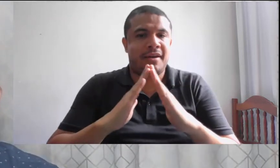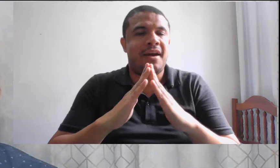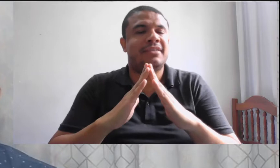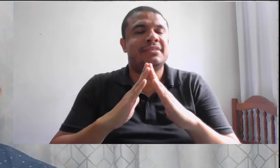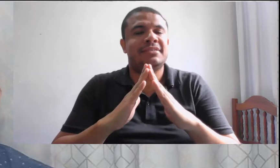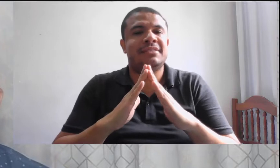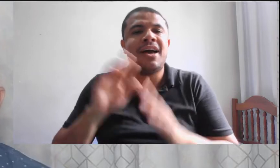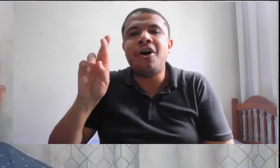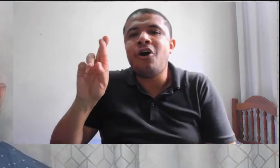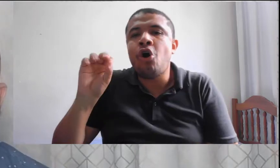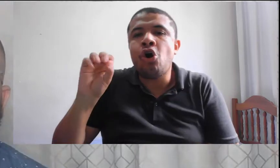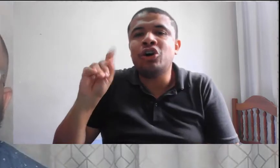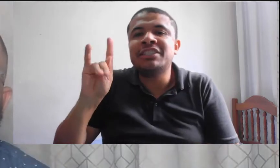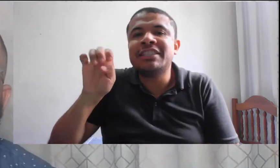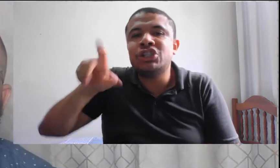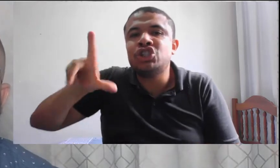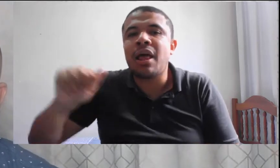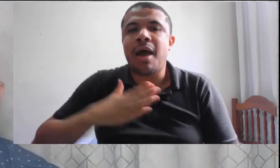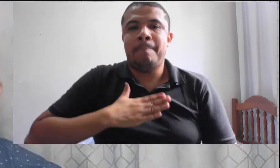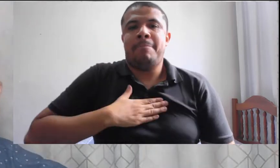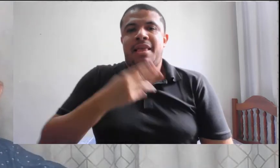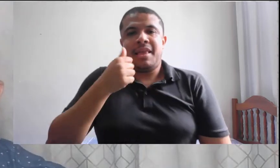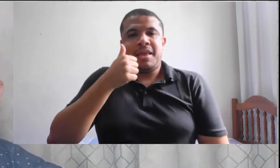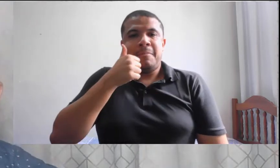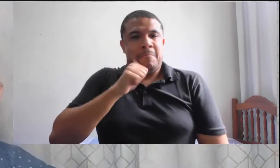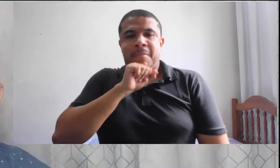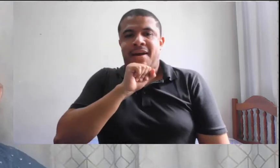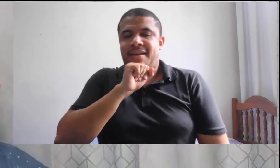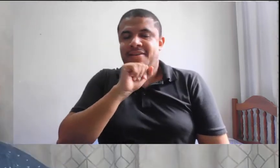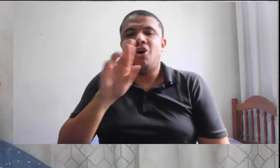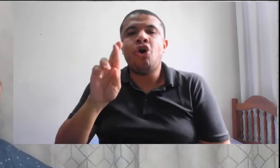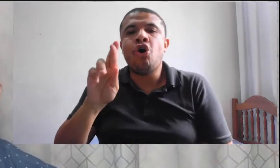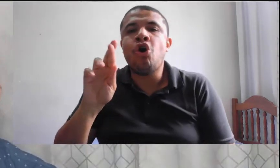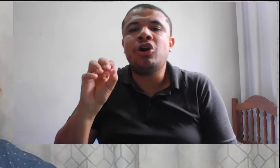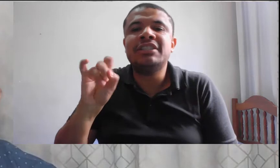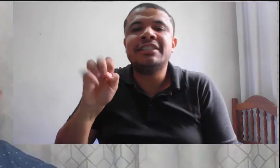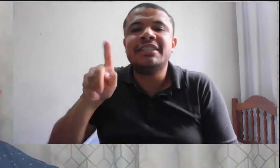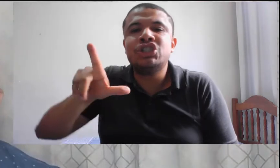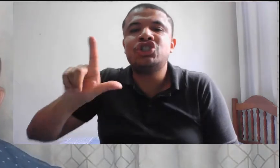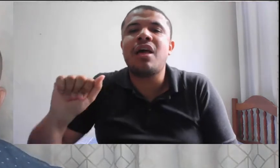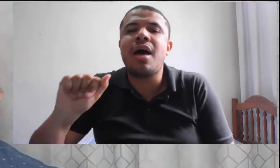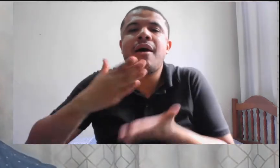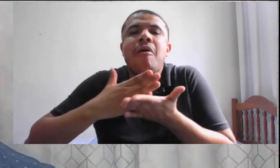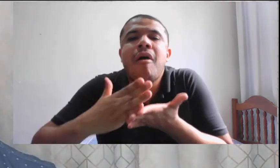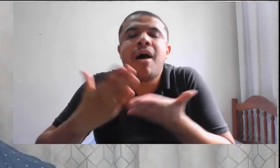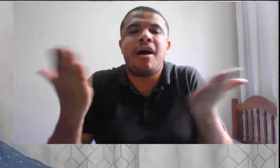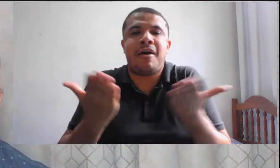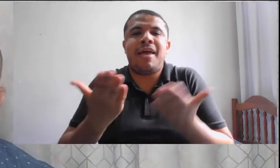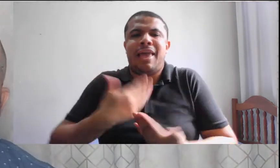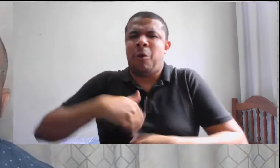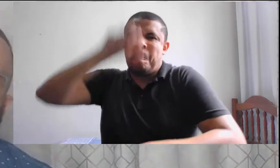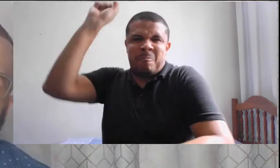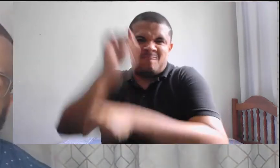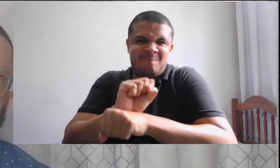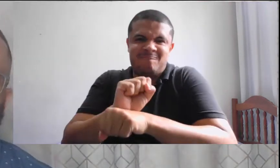dizendo: Rosângela, que é o nome da minha mãe, Rosângela, a partir de hoje eu não